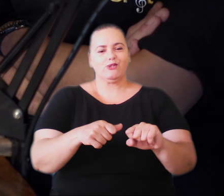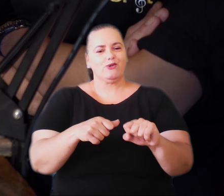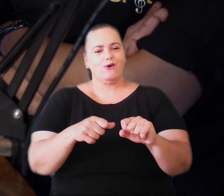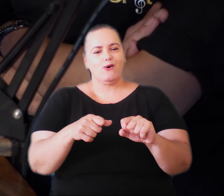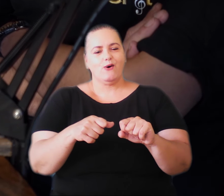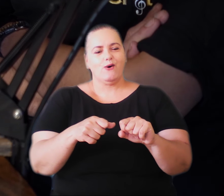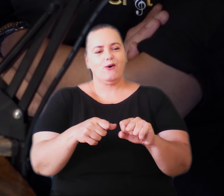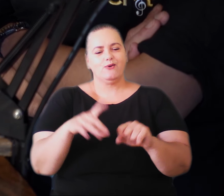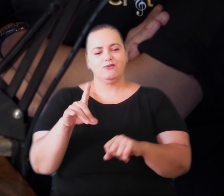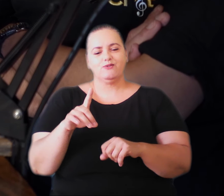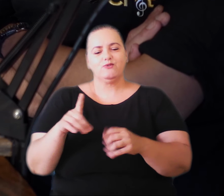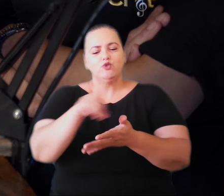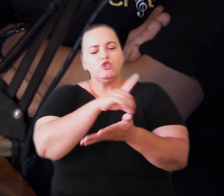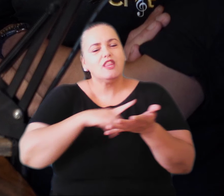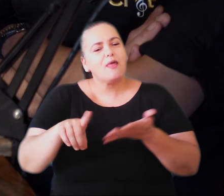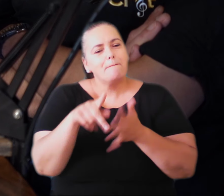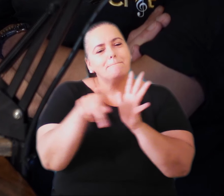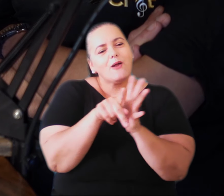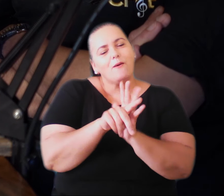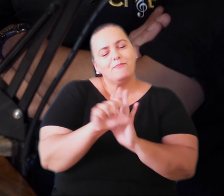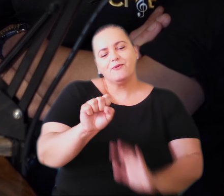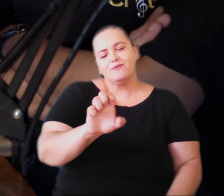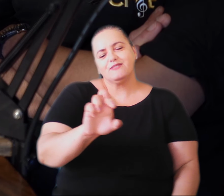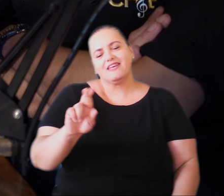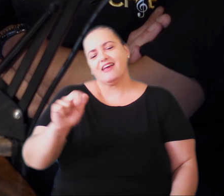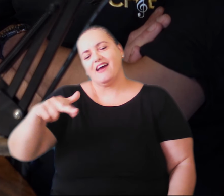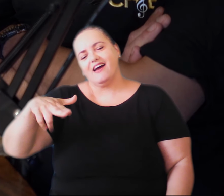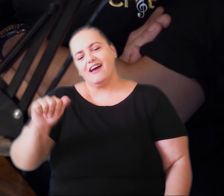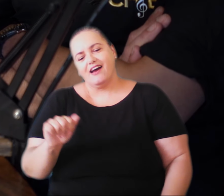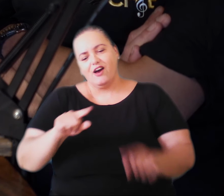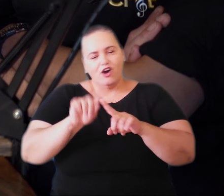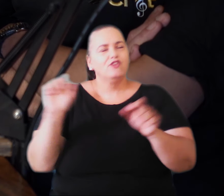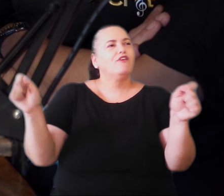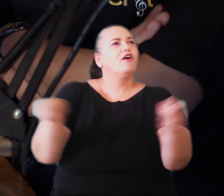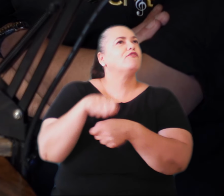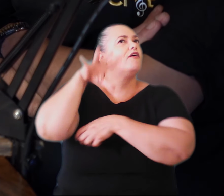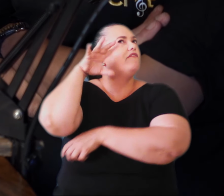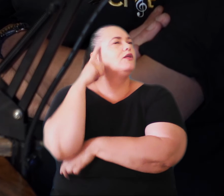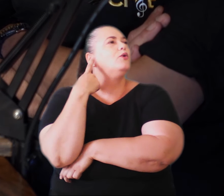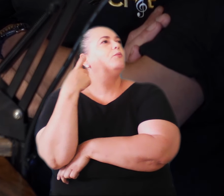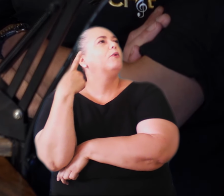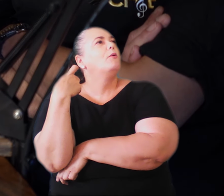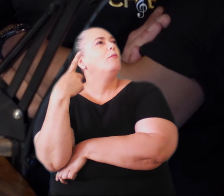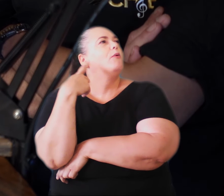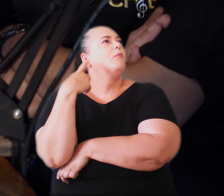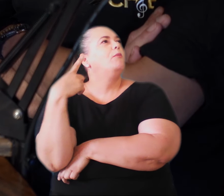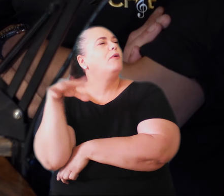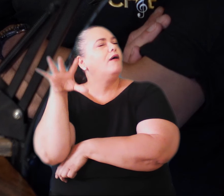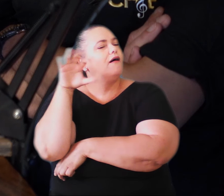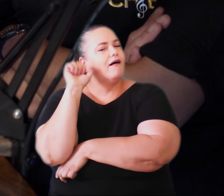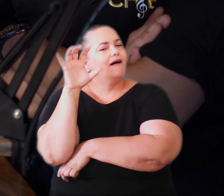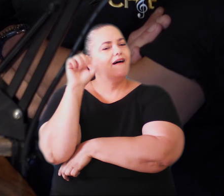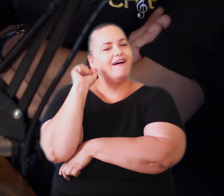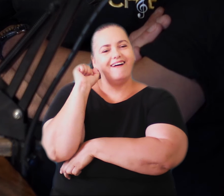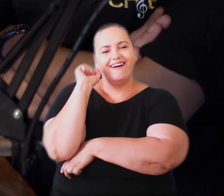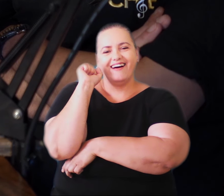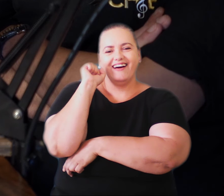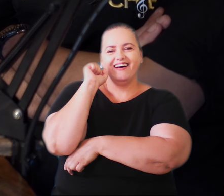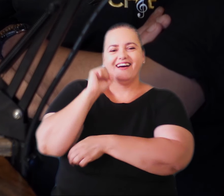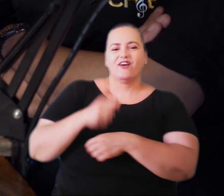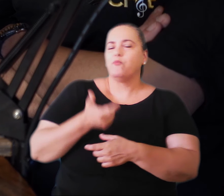Serranos. Então, tem tardes assim que eu me fecho na minha salinha e escuto. Olha aqui, ó. E aí, melodia, como é que o